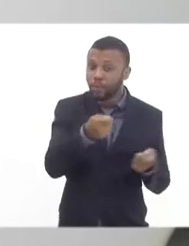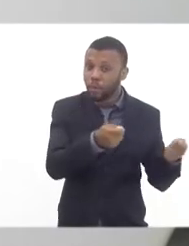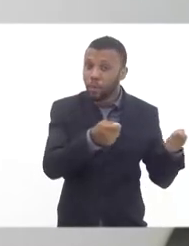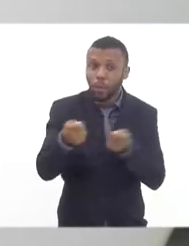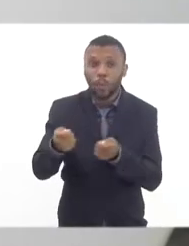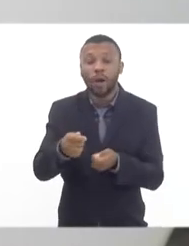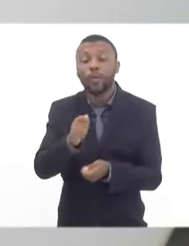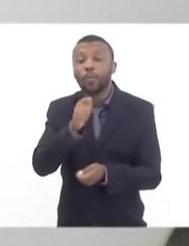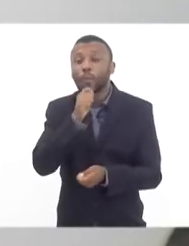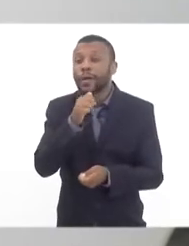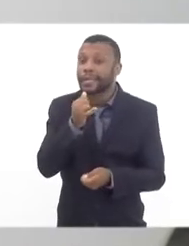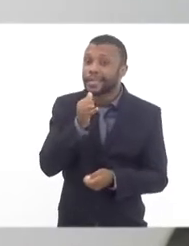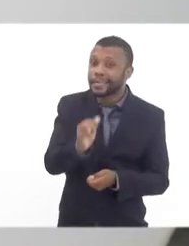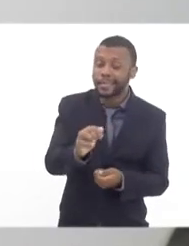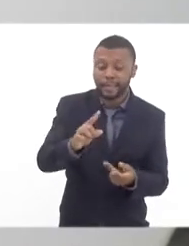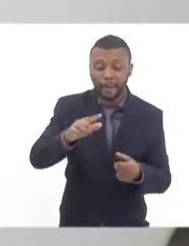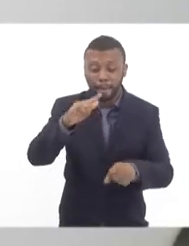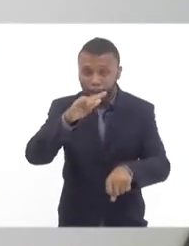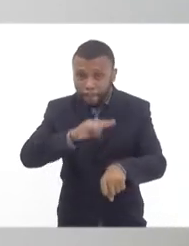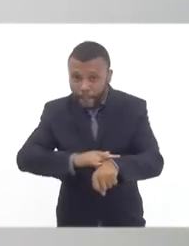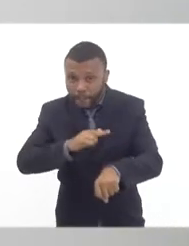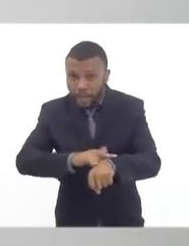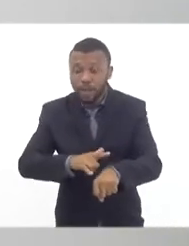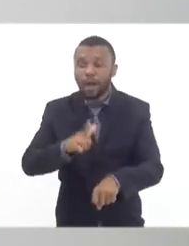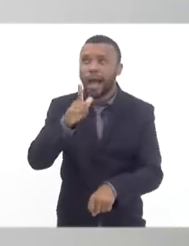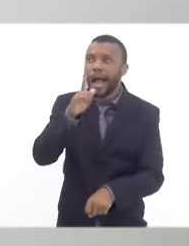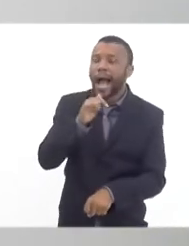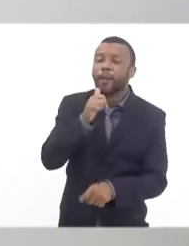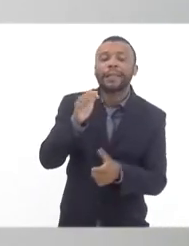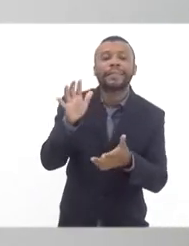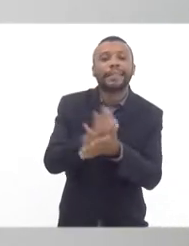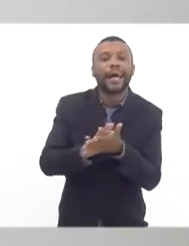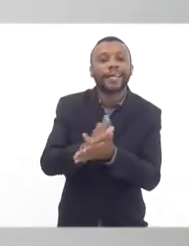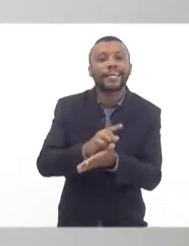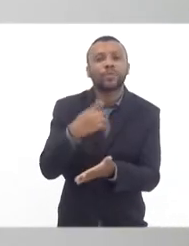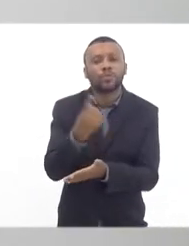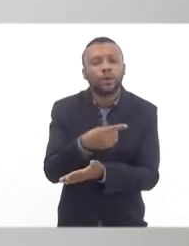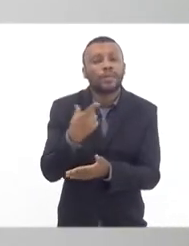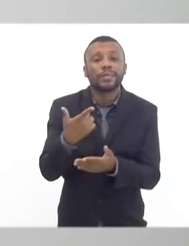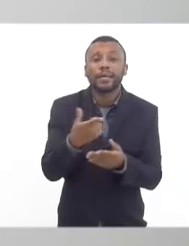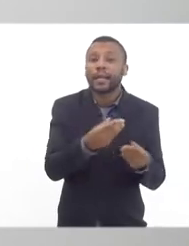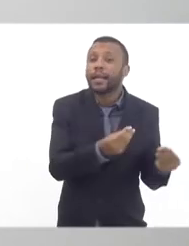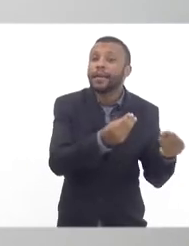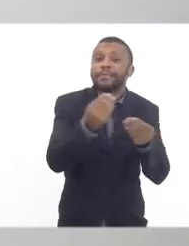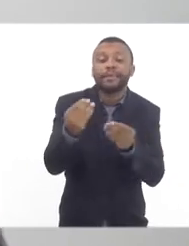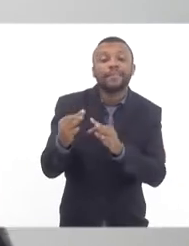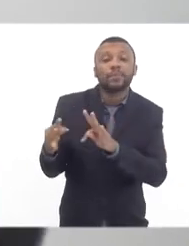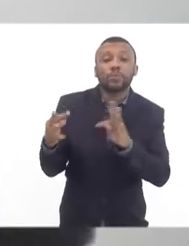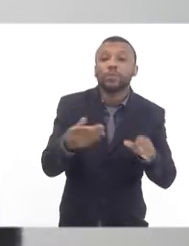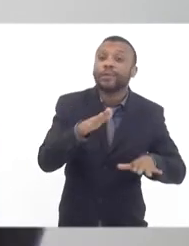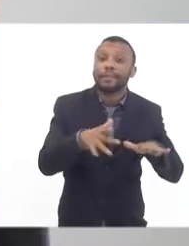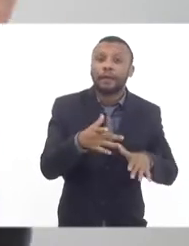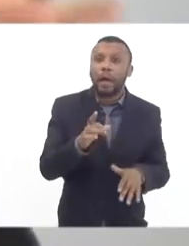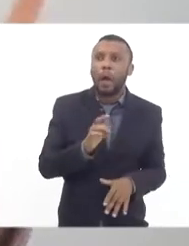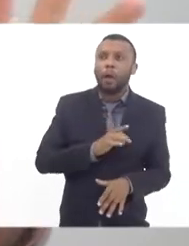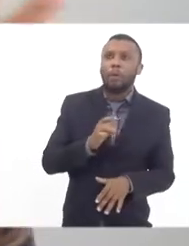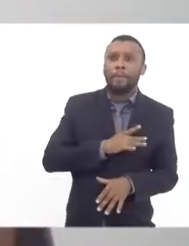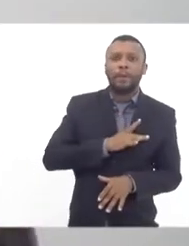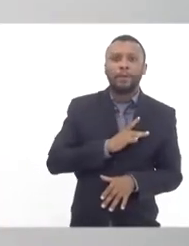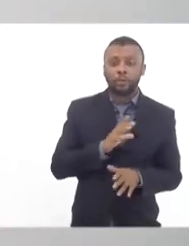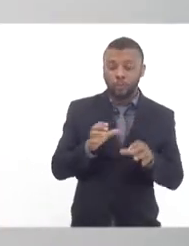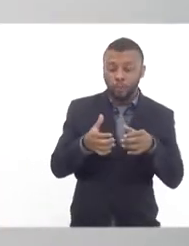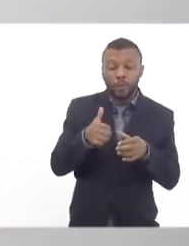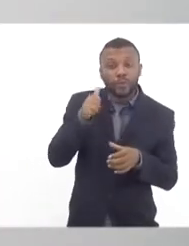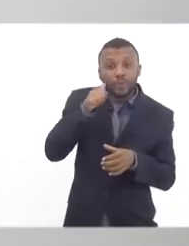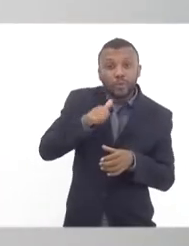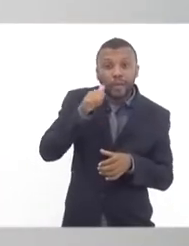elétrica, sem banheiro e sem água. A gente levava tudo, fazia piquenique. Às vezes a gente ia com medo, uma opção de mulher, a gente